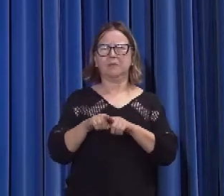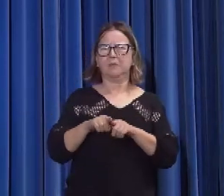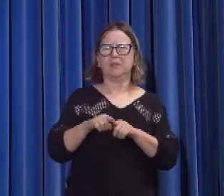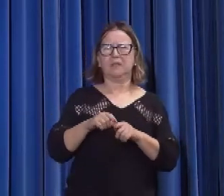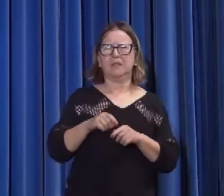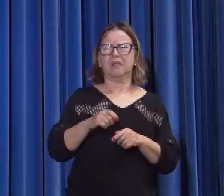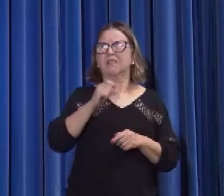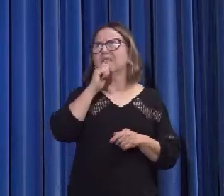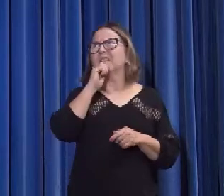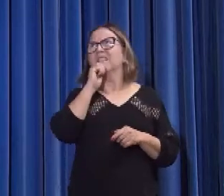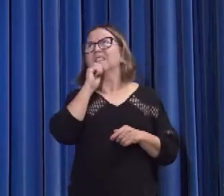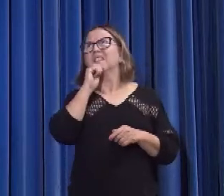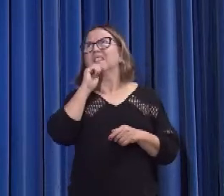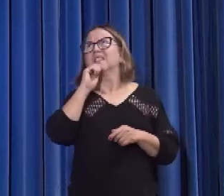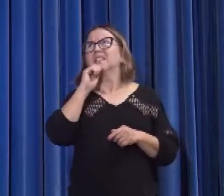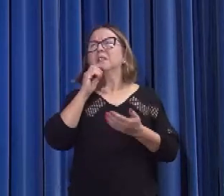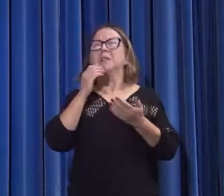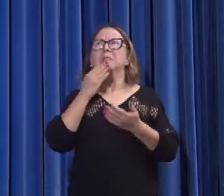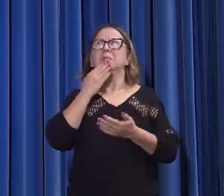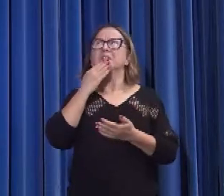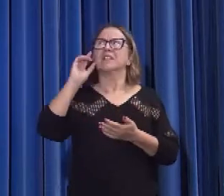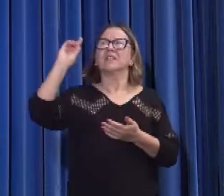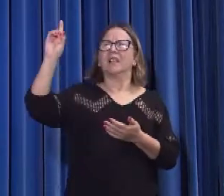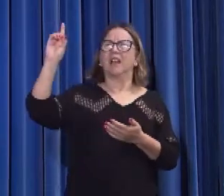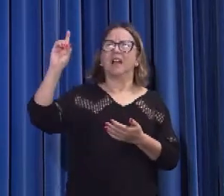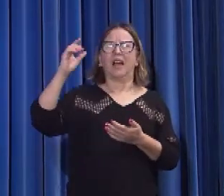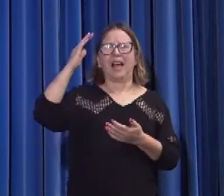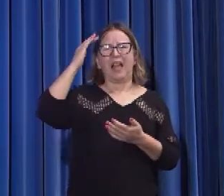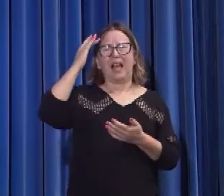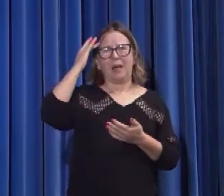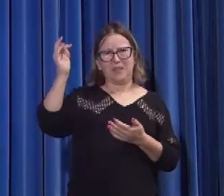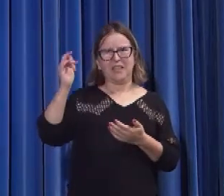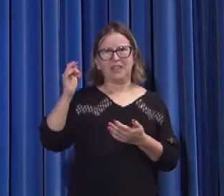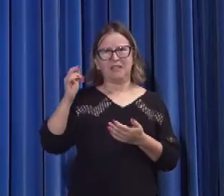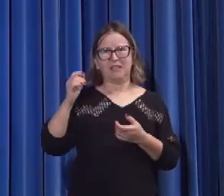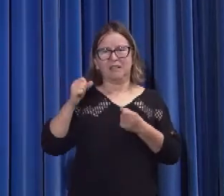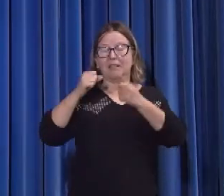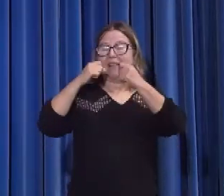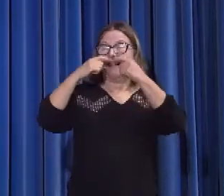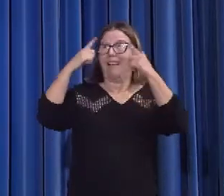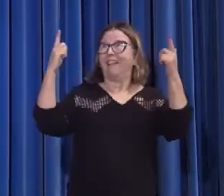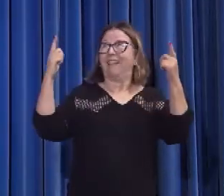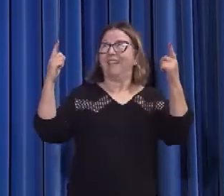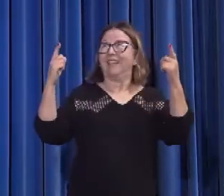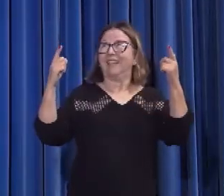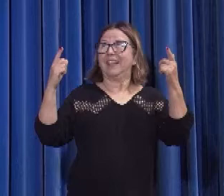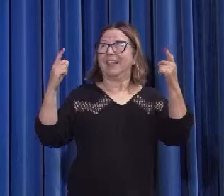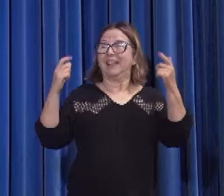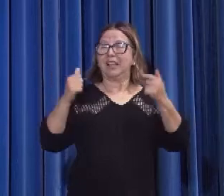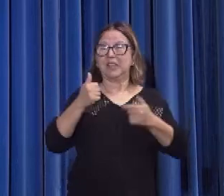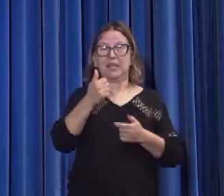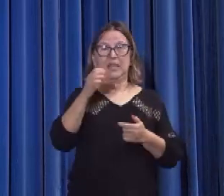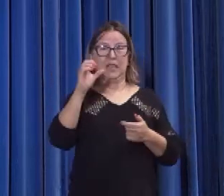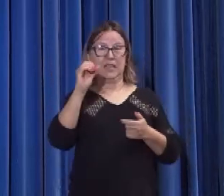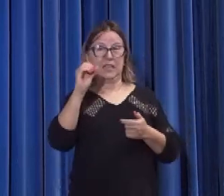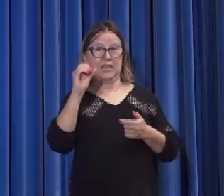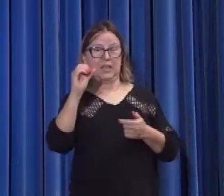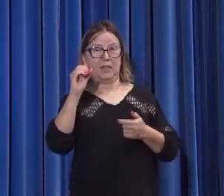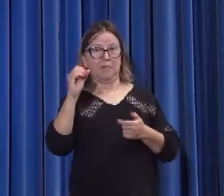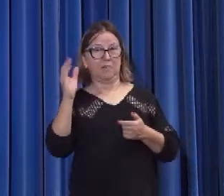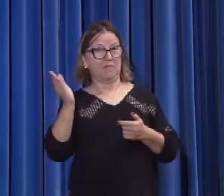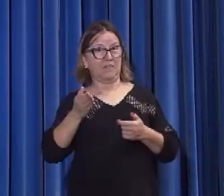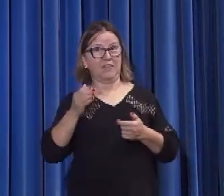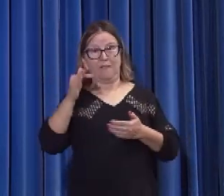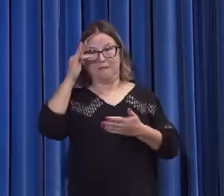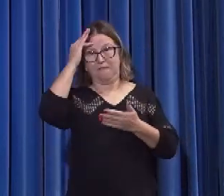amanhã acordar maduro e completo. Ter 100% de fé e confiar que tudo vai dar certo.